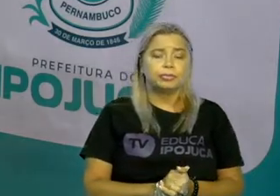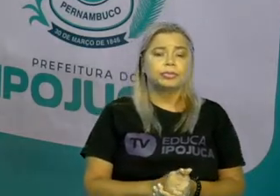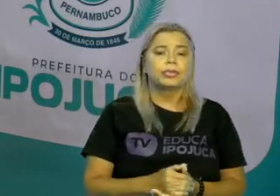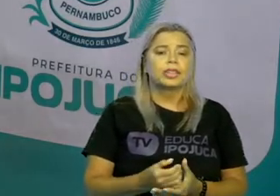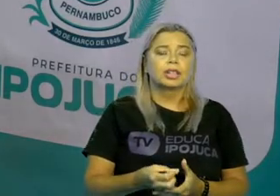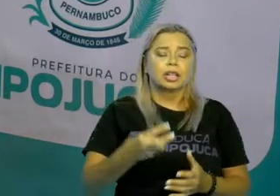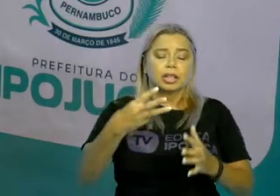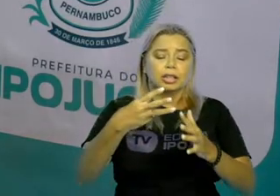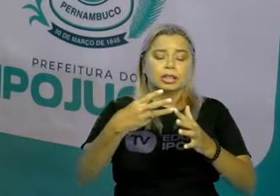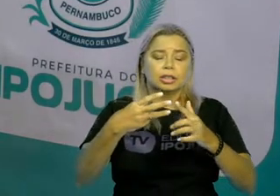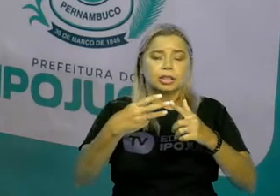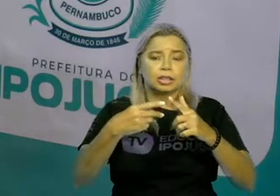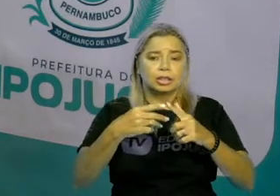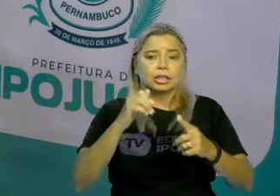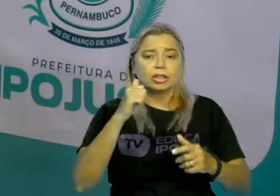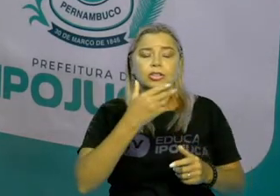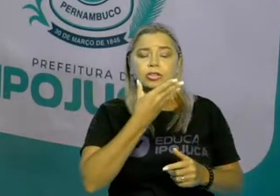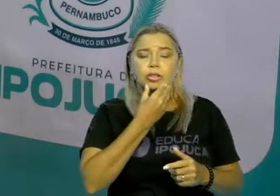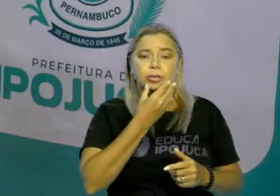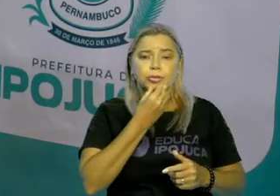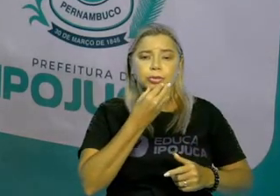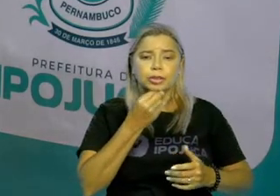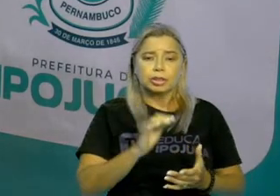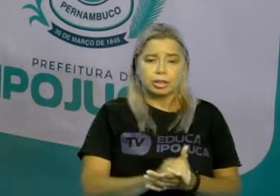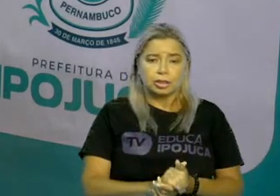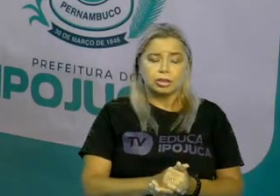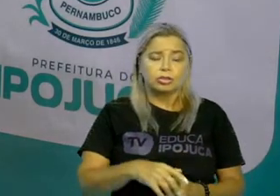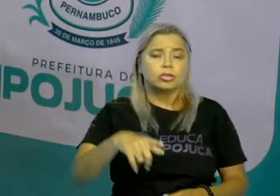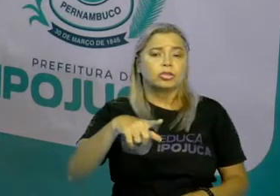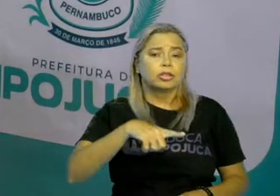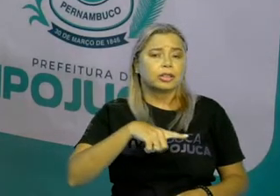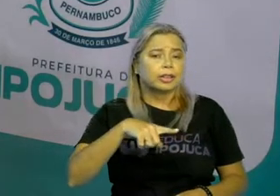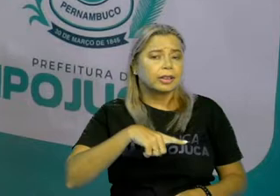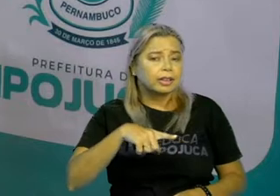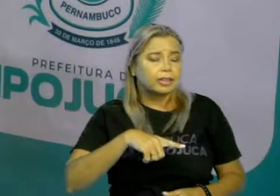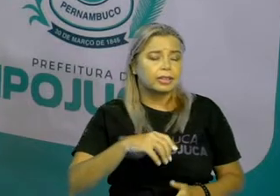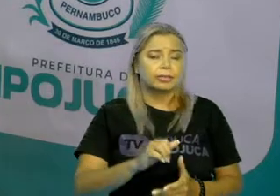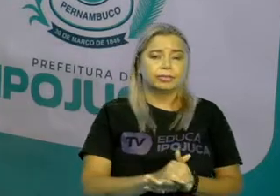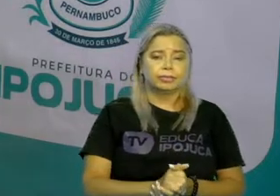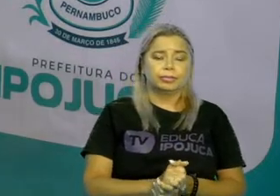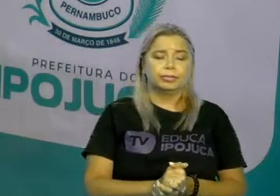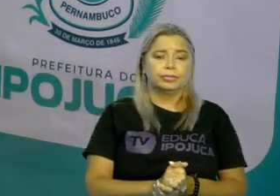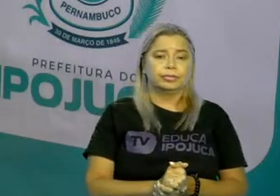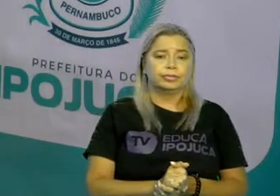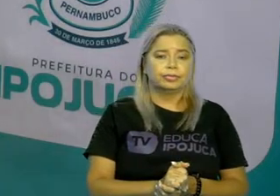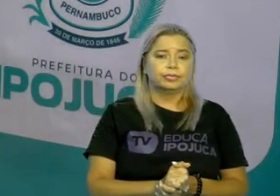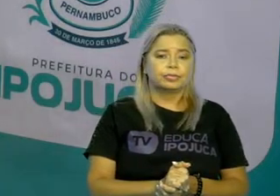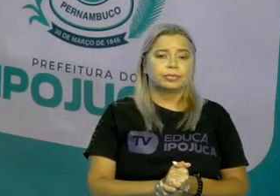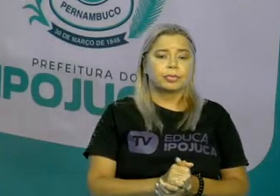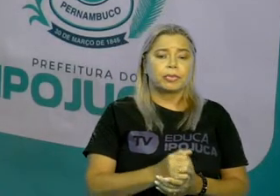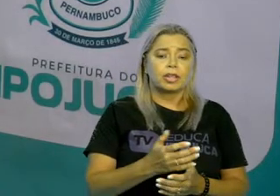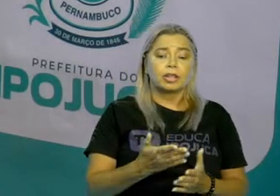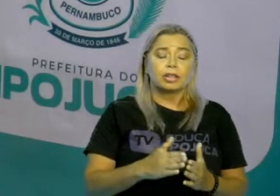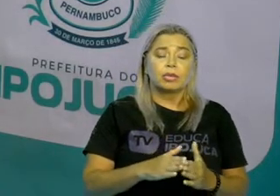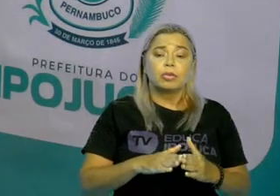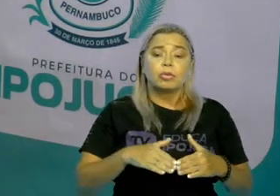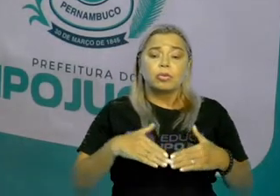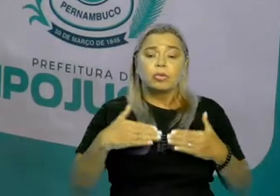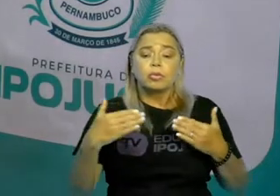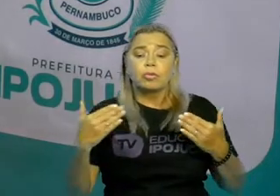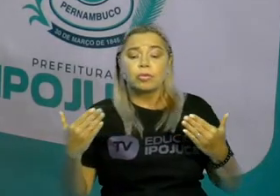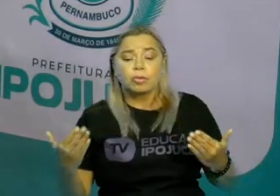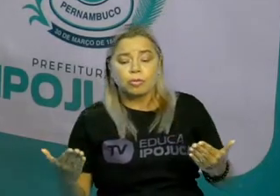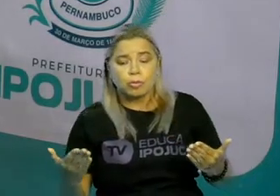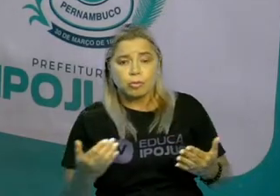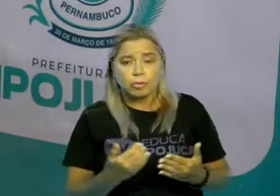Gabriel possuem as seguintes coleções cada um. Qual delas tem a maior coleção de